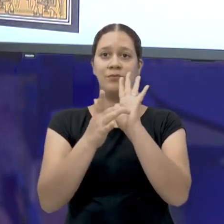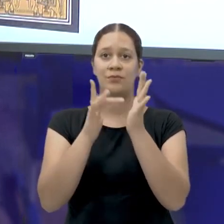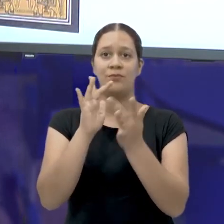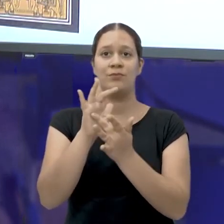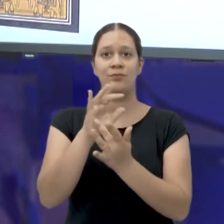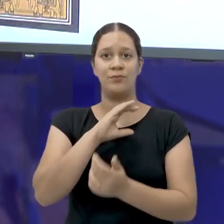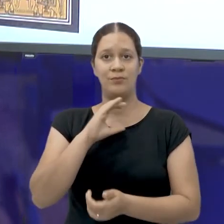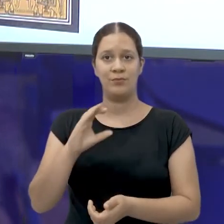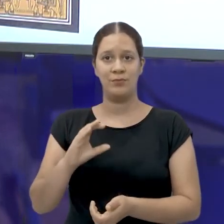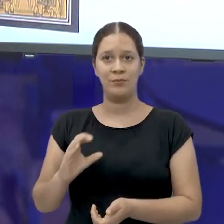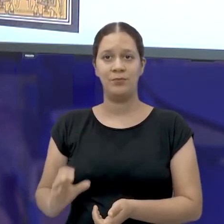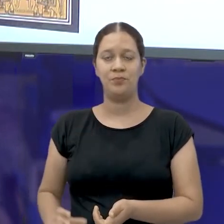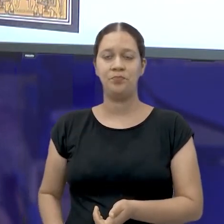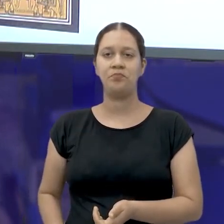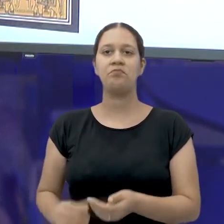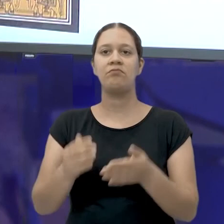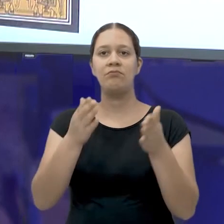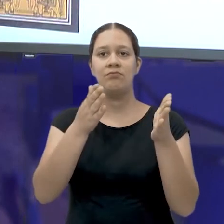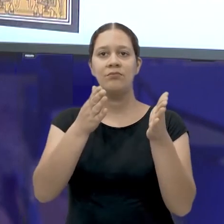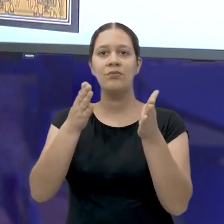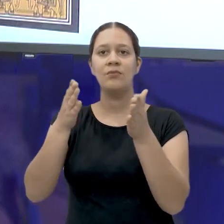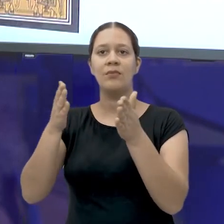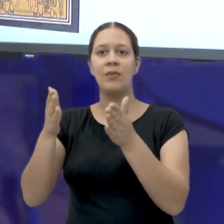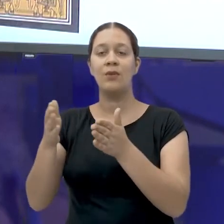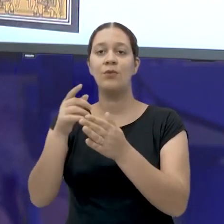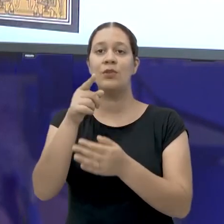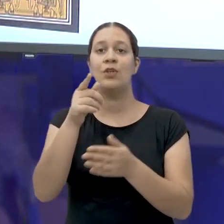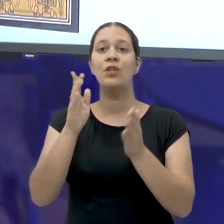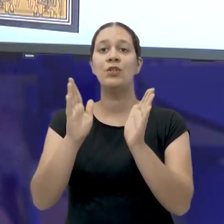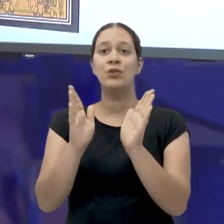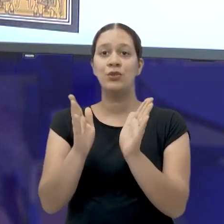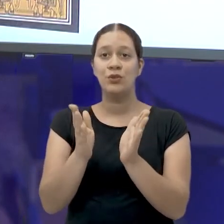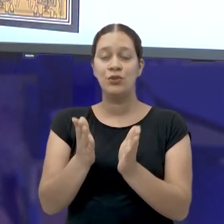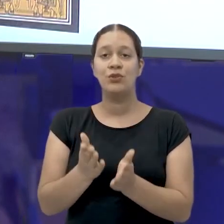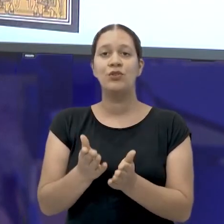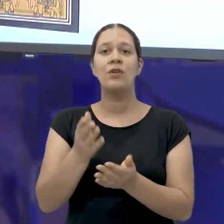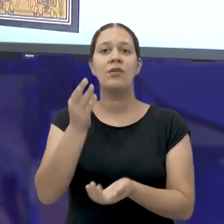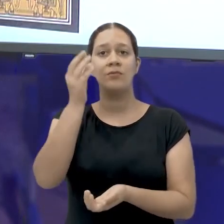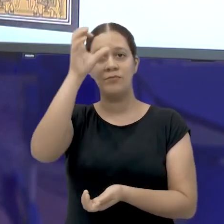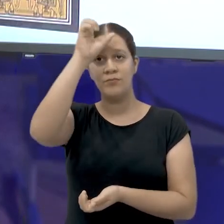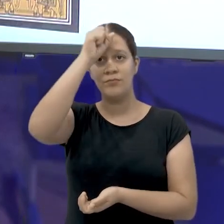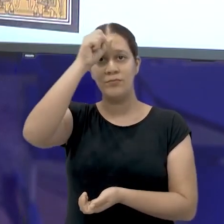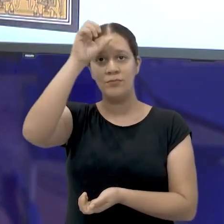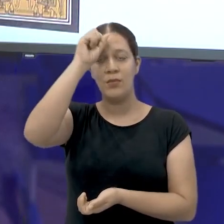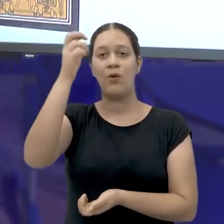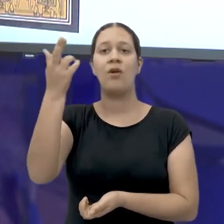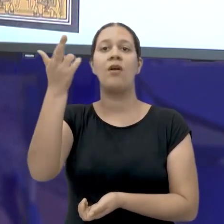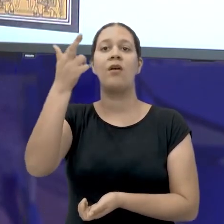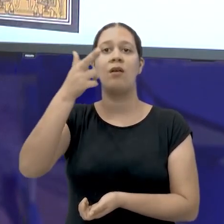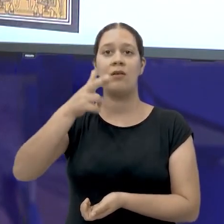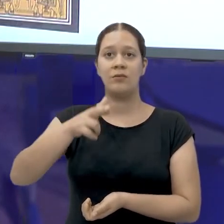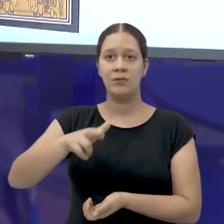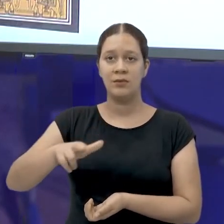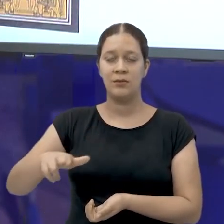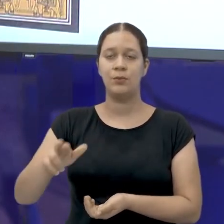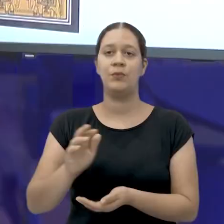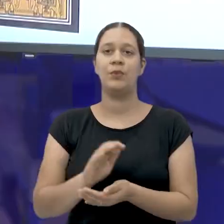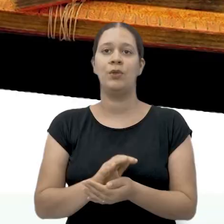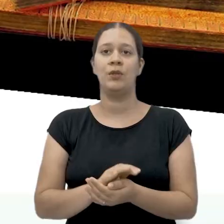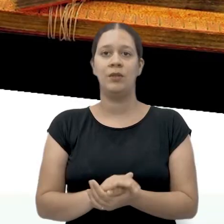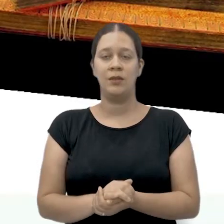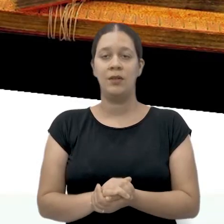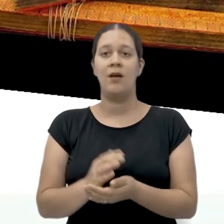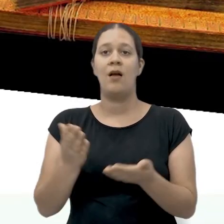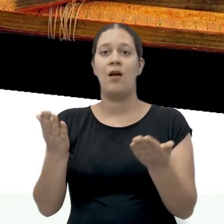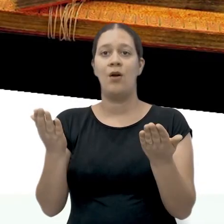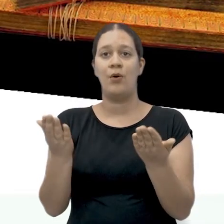a sequência e passando rapidinho, porque você já viu, não é verdade? Só estamos revisitando, recordando. Os